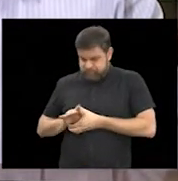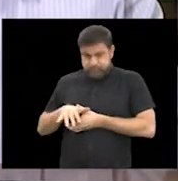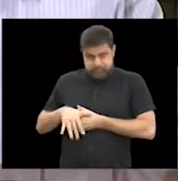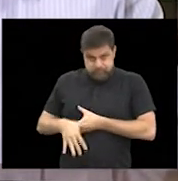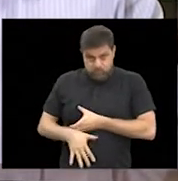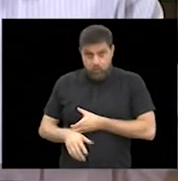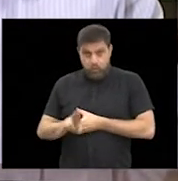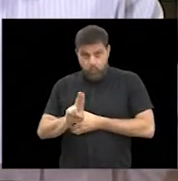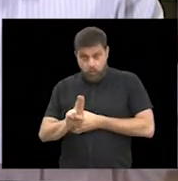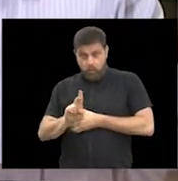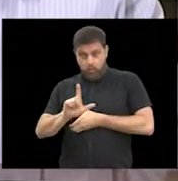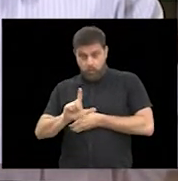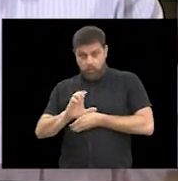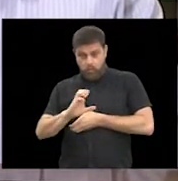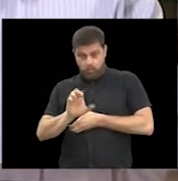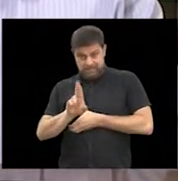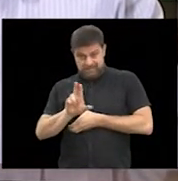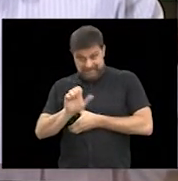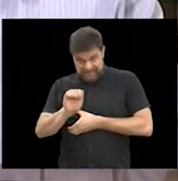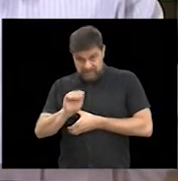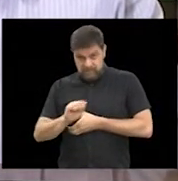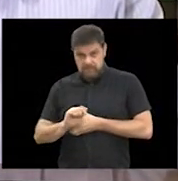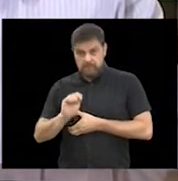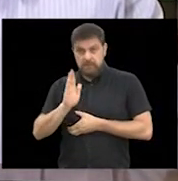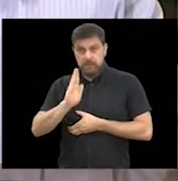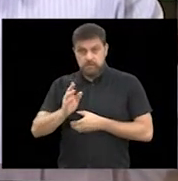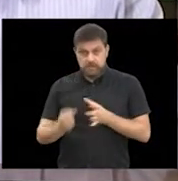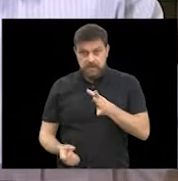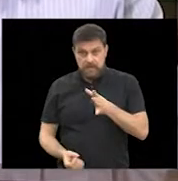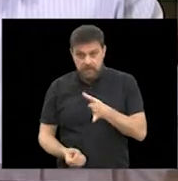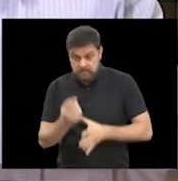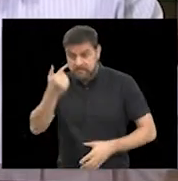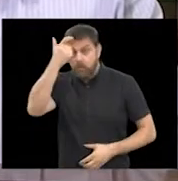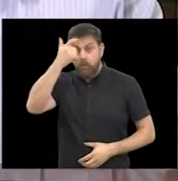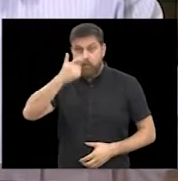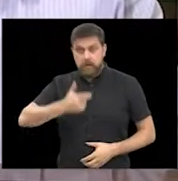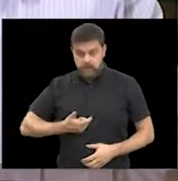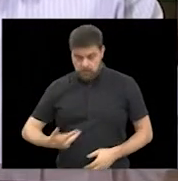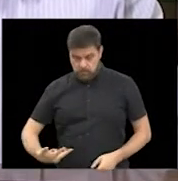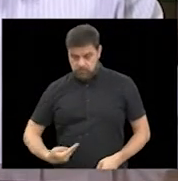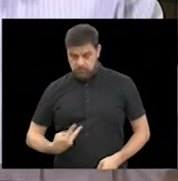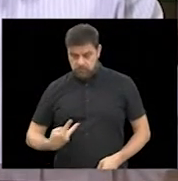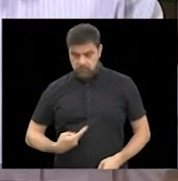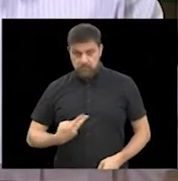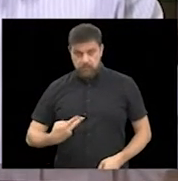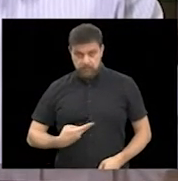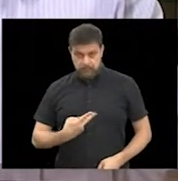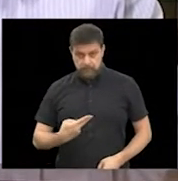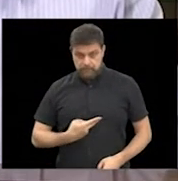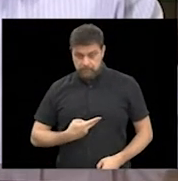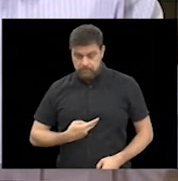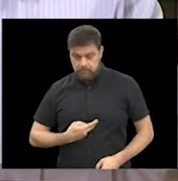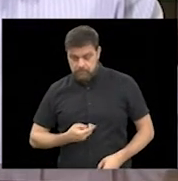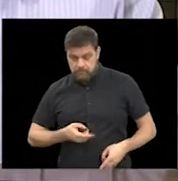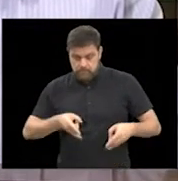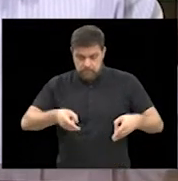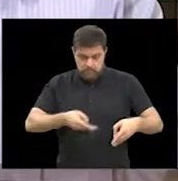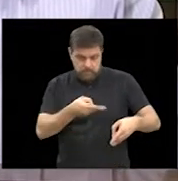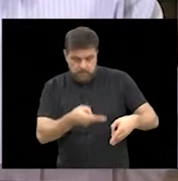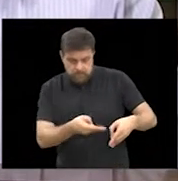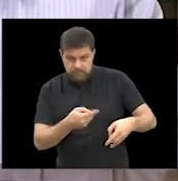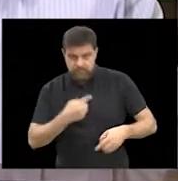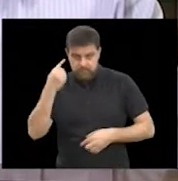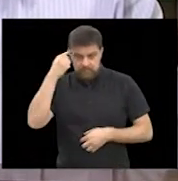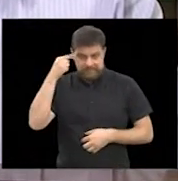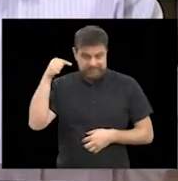mesmo. E como aconteceu comigo, eu operei achando que tinha que tirar aquele